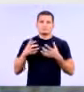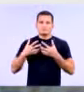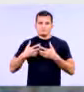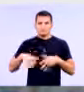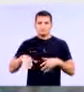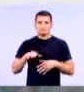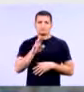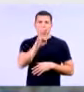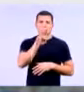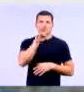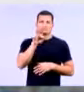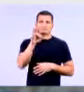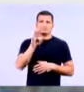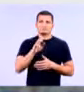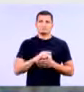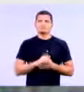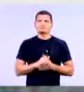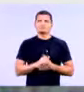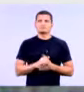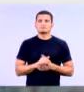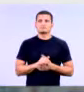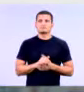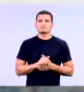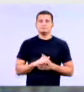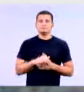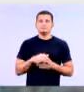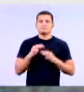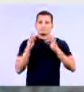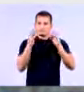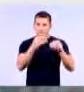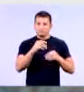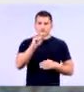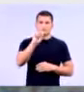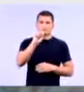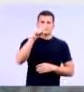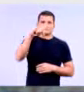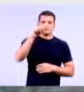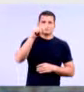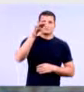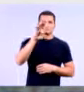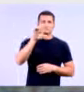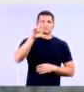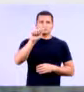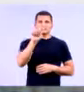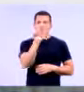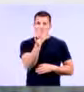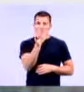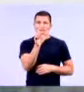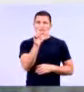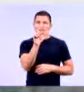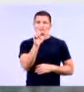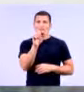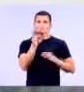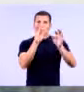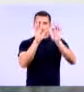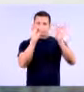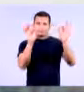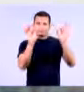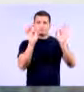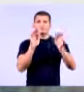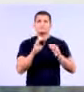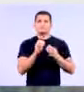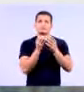Então, todo Anabela que esteja vinculado ao site do IFRO vai aparecer aqui. Então, eu quero colocar a Anabela,